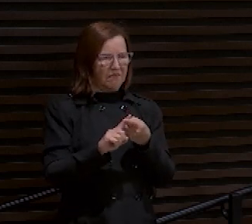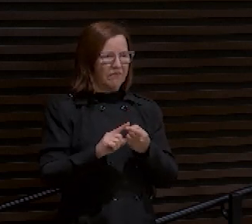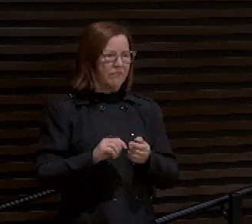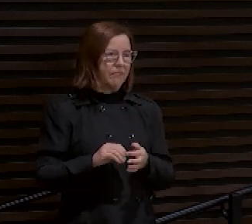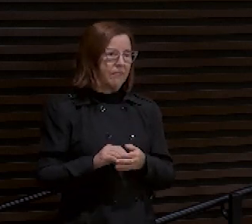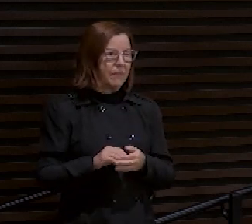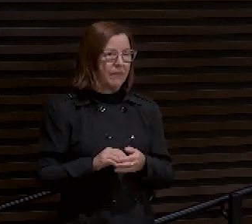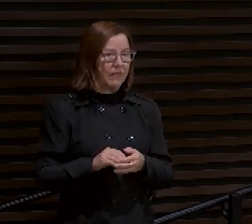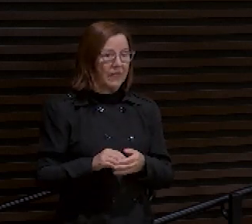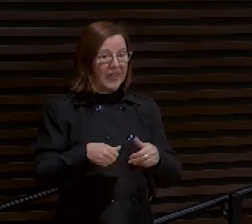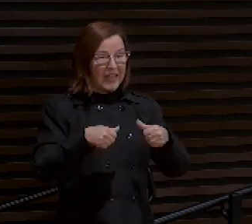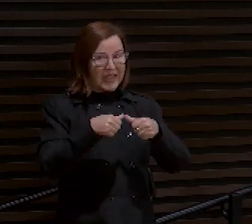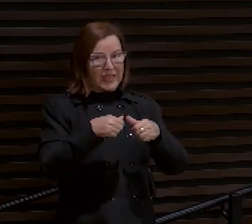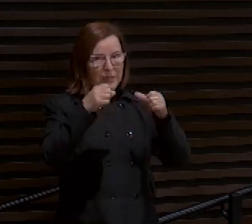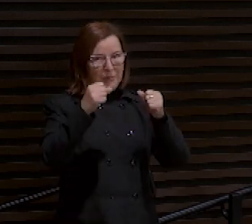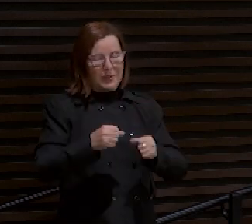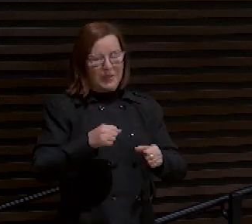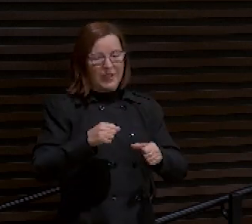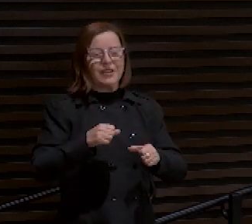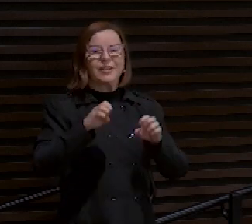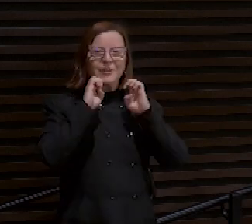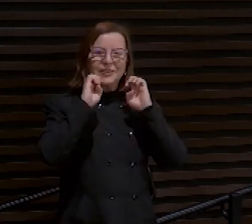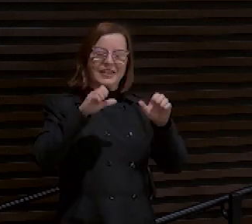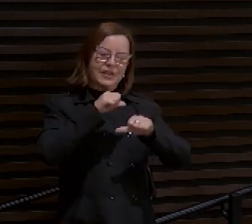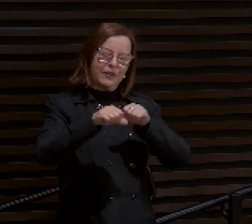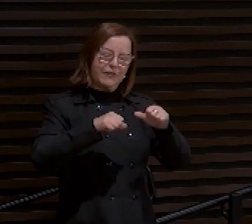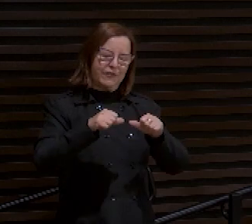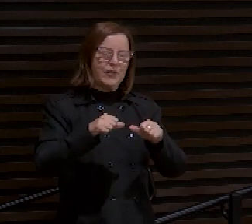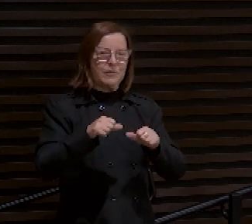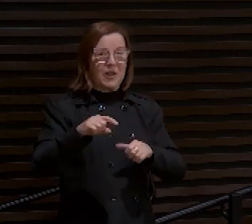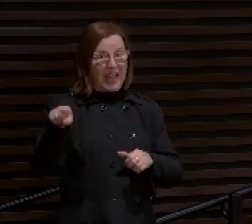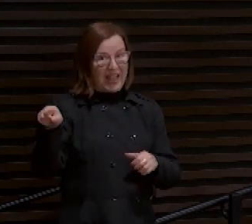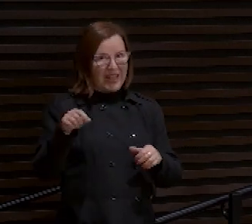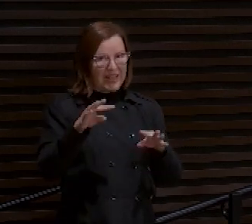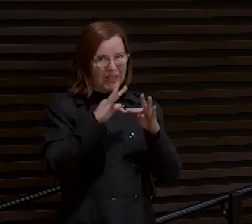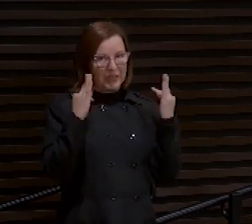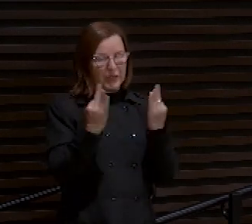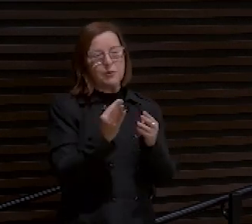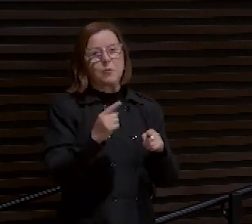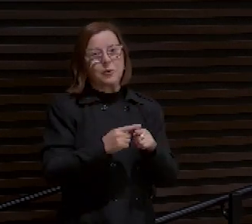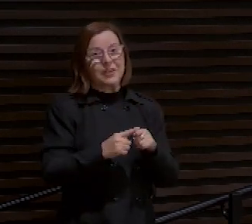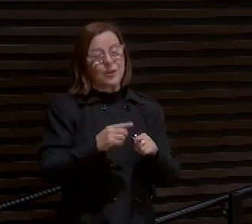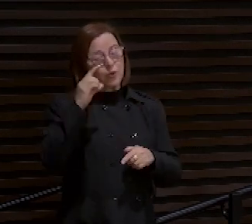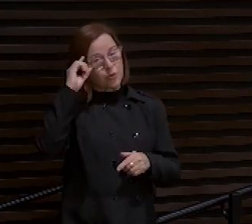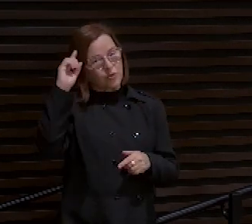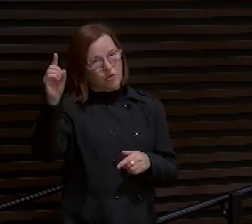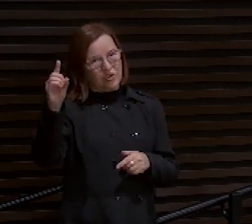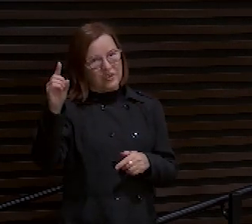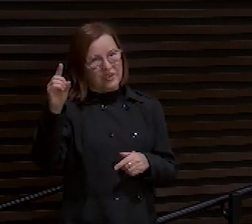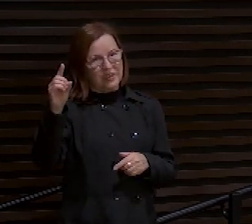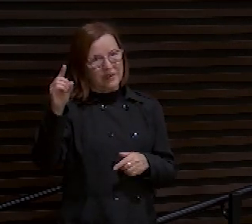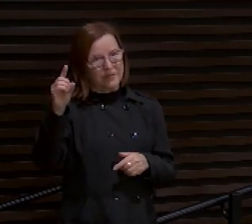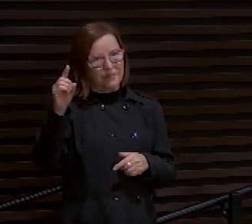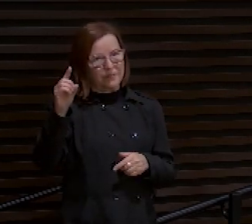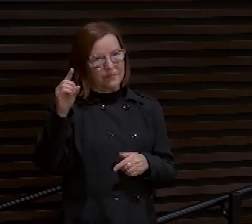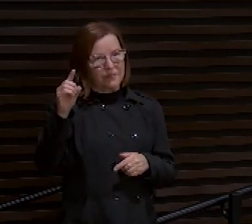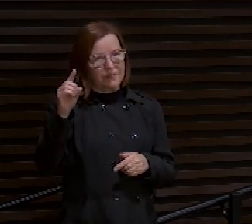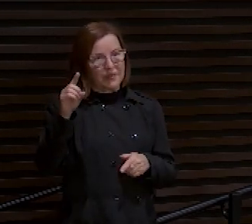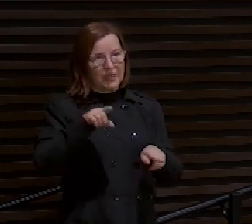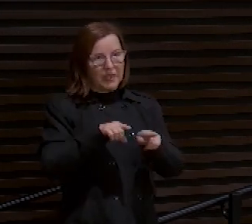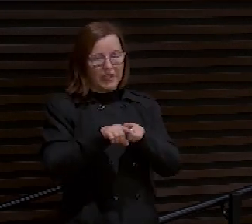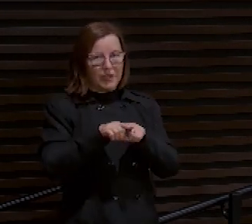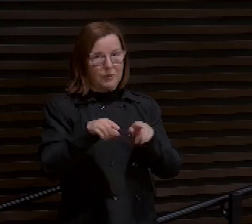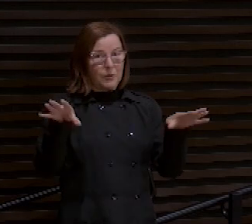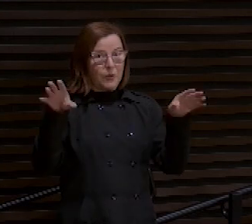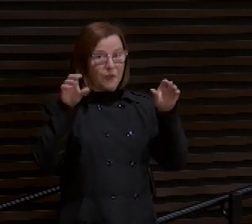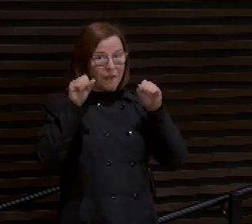E esse poder do Evangelho que transformou aquela tribo foi porque um dia, irmãos, ouviram as palavras de Jesus sobre o amor